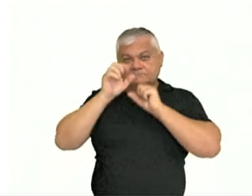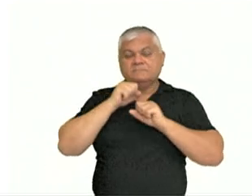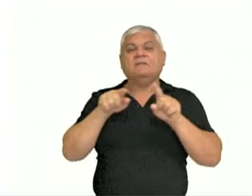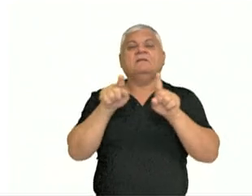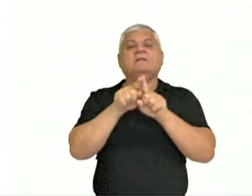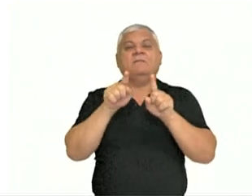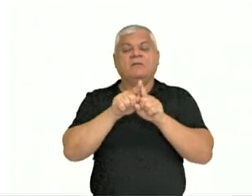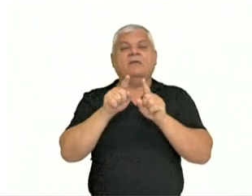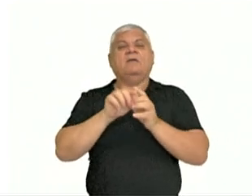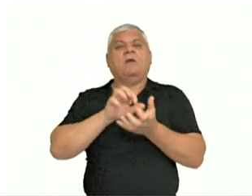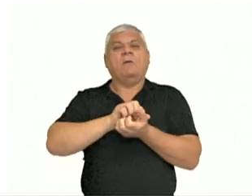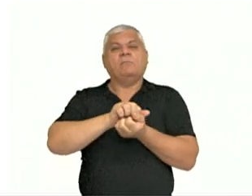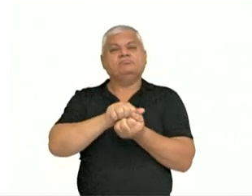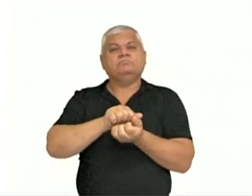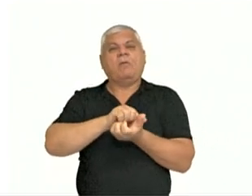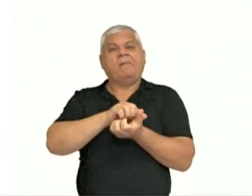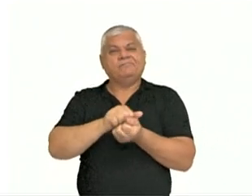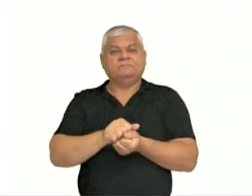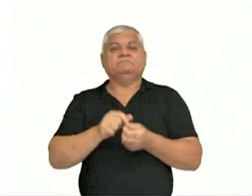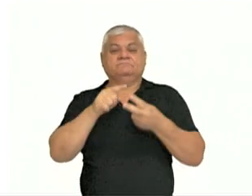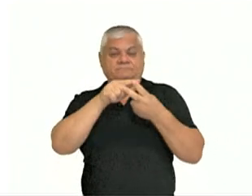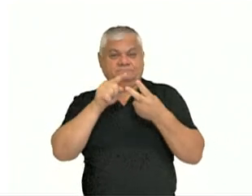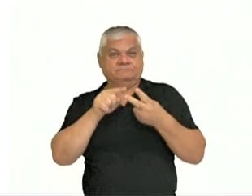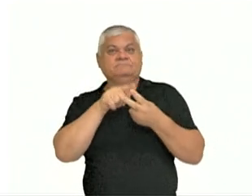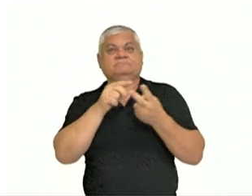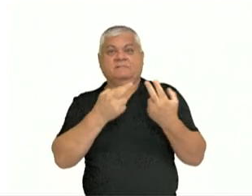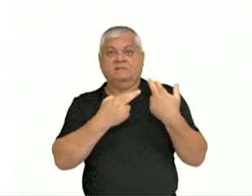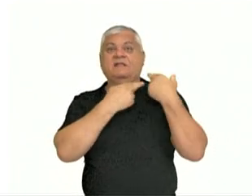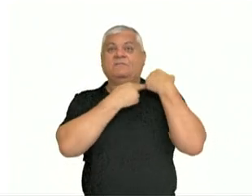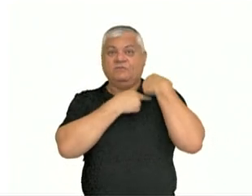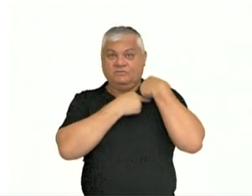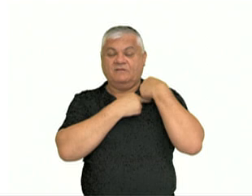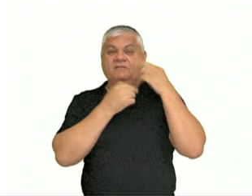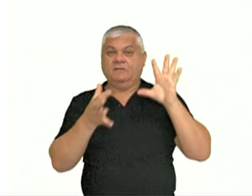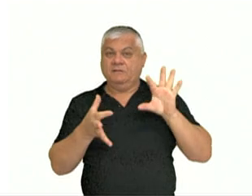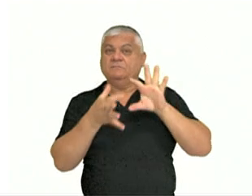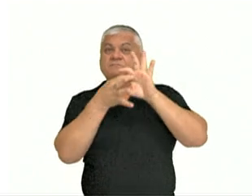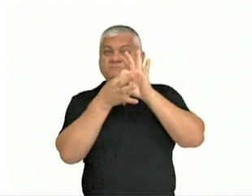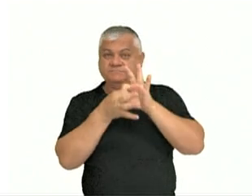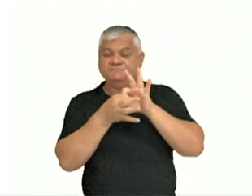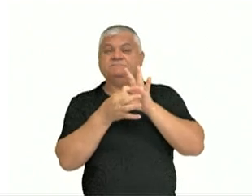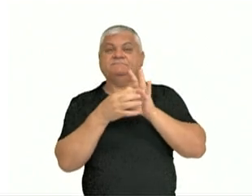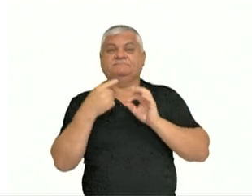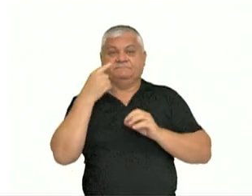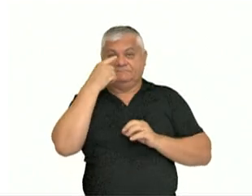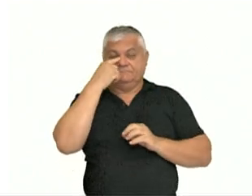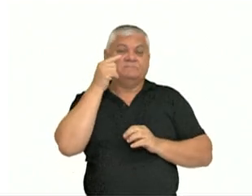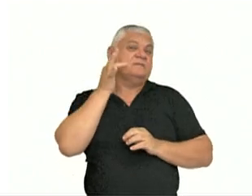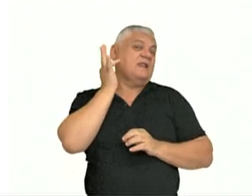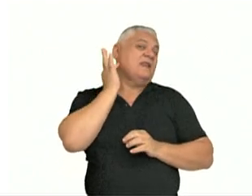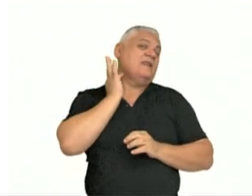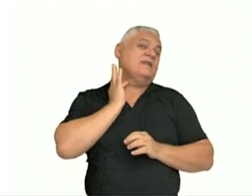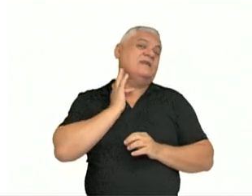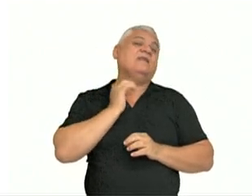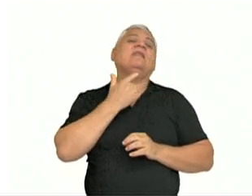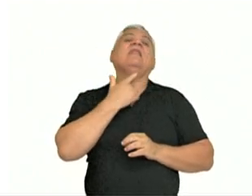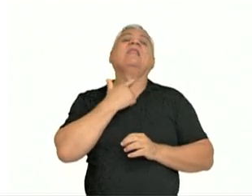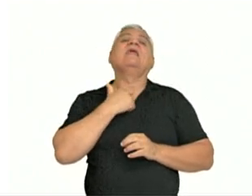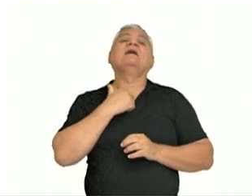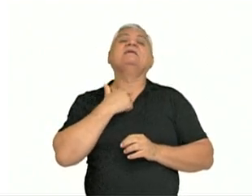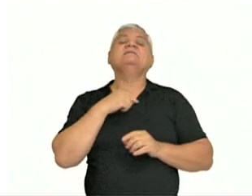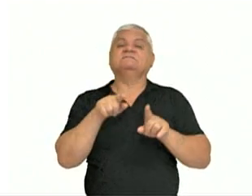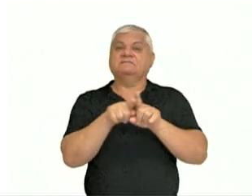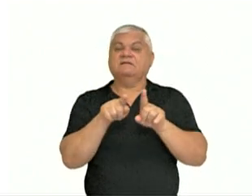digestório. Então, ela vai fazer a comunicação com essas cavidades nasais e a laringe, tá? A nossa